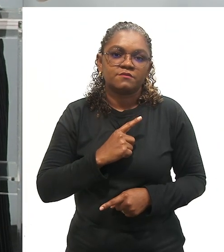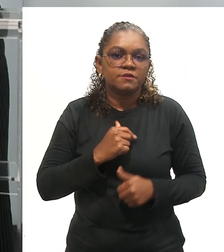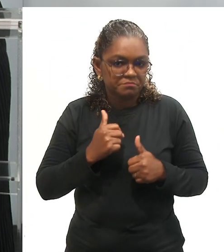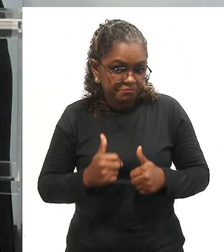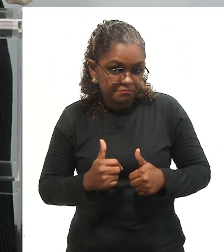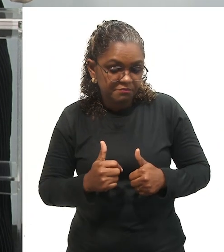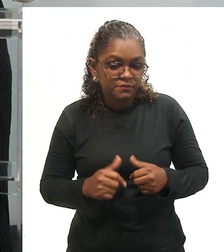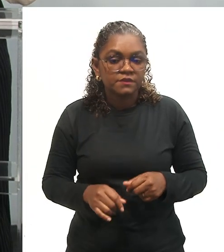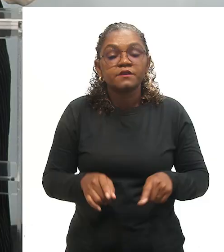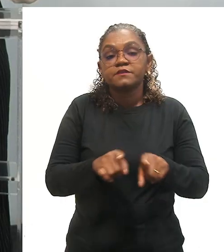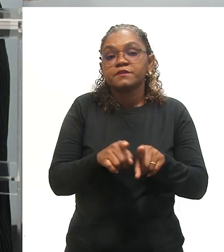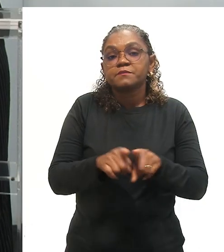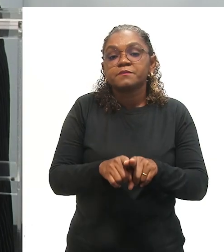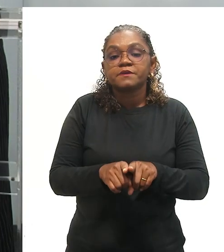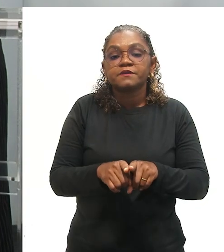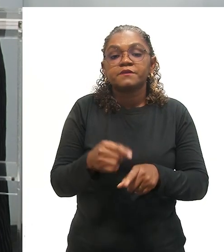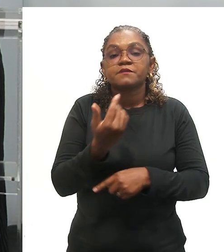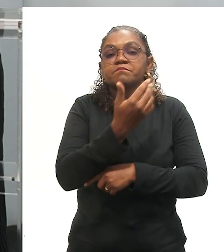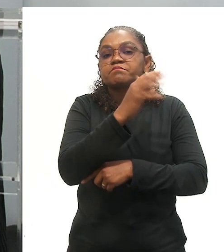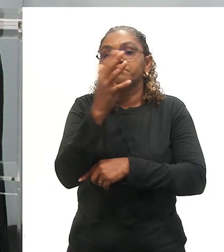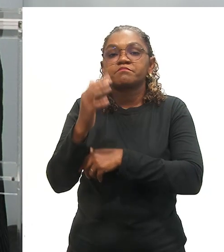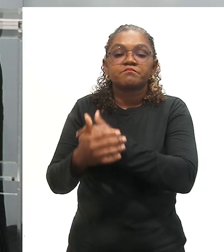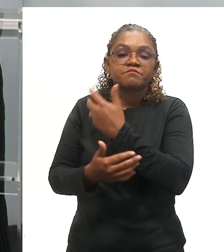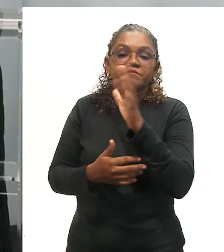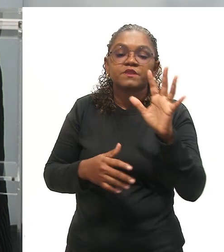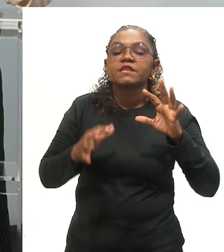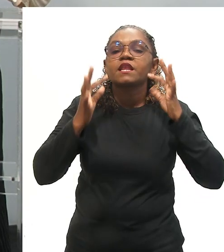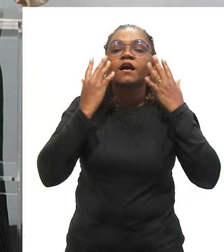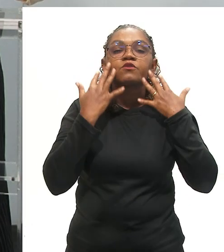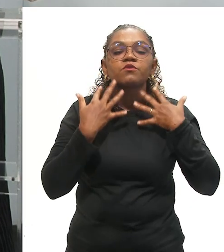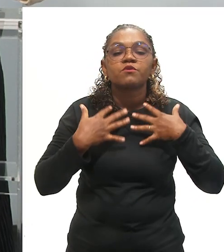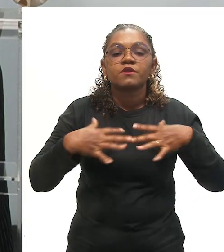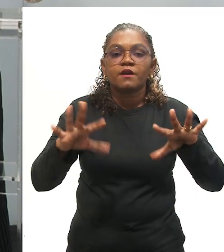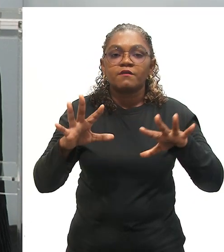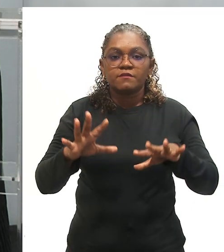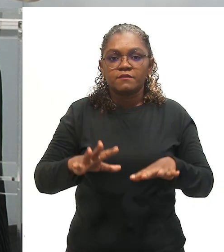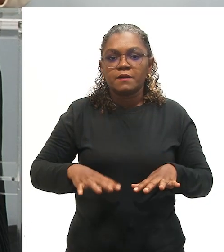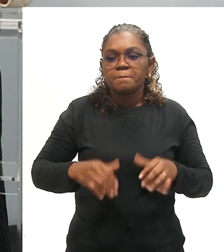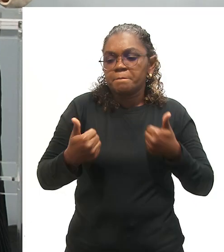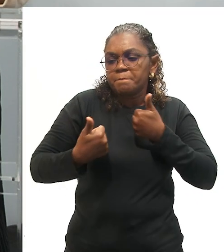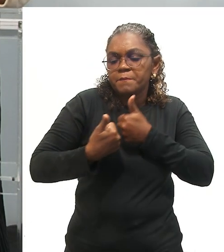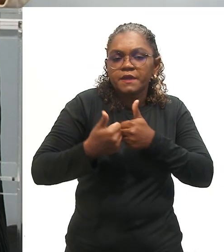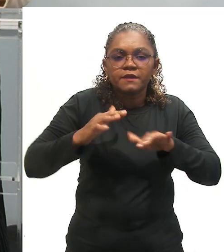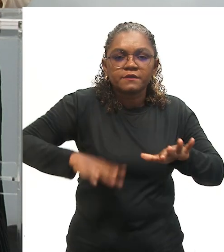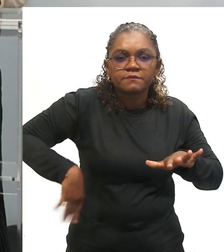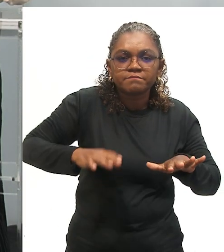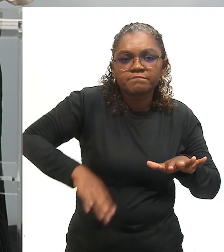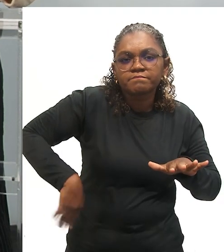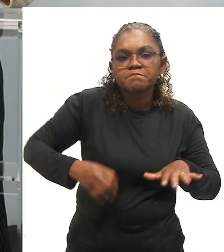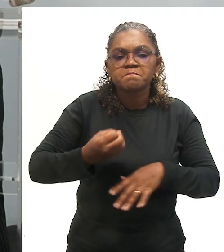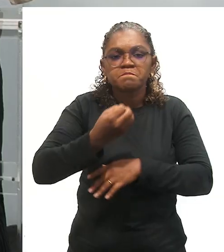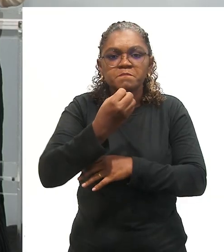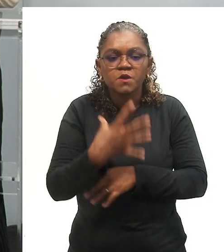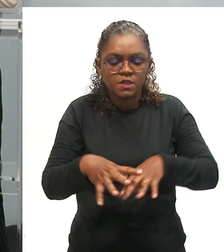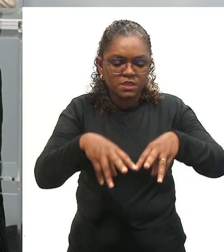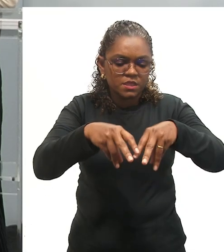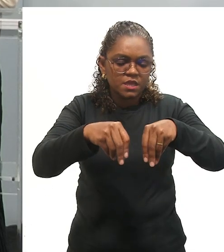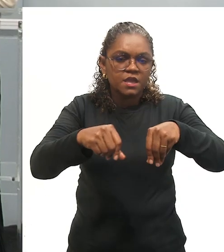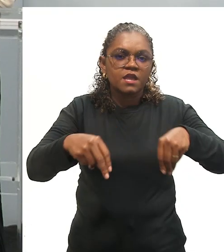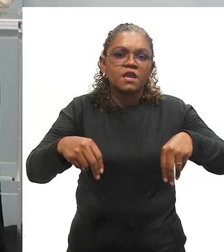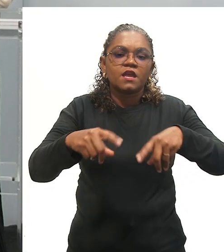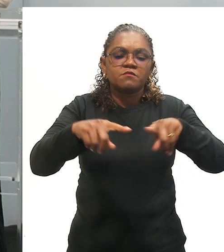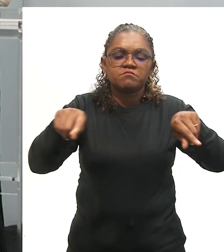tivesse recursos naturais mais abundantes, a gente estaria aí todo mundo próximo da praia, estaria todo mundo com disponibilidade de terra, poderia produzir a sua